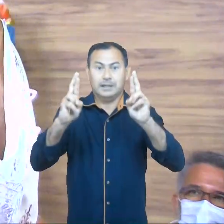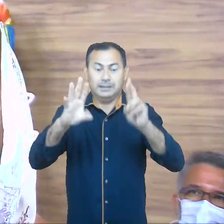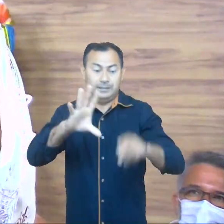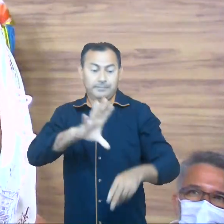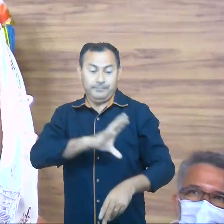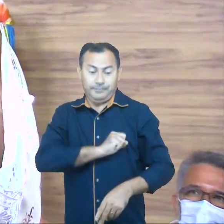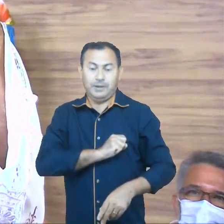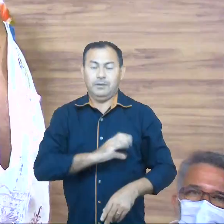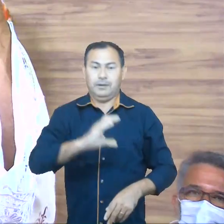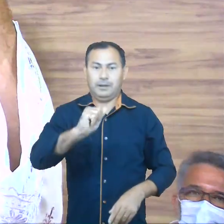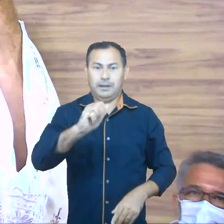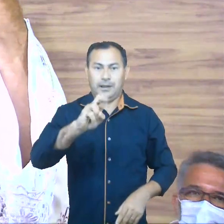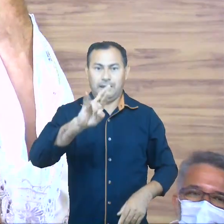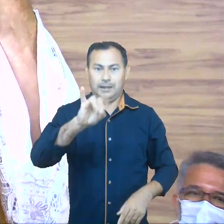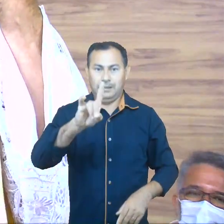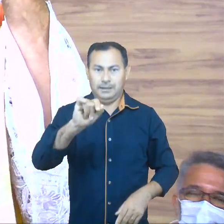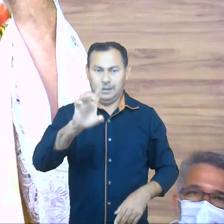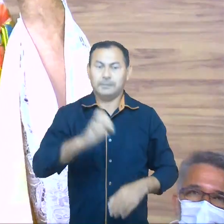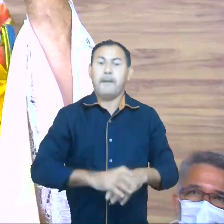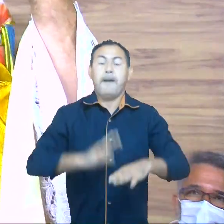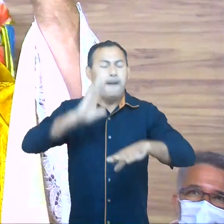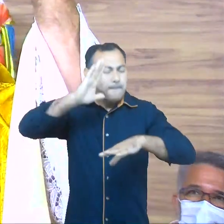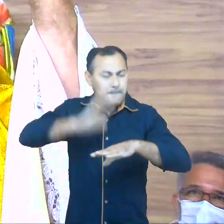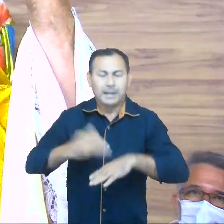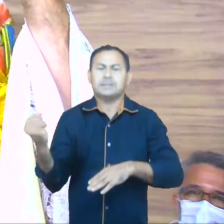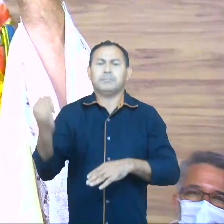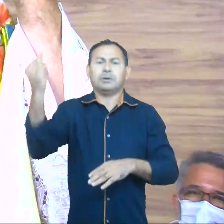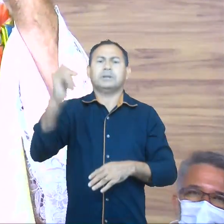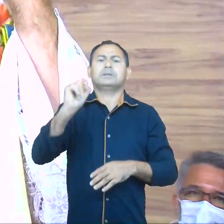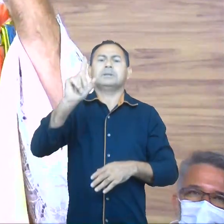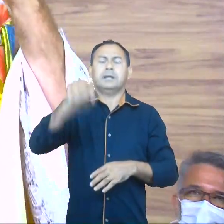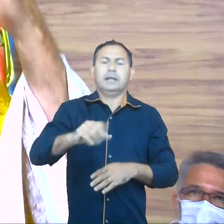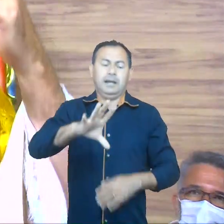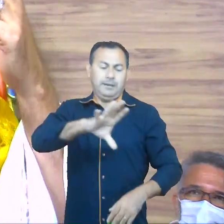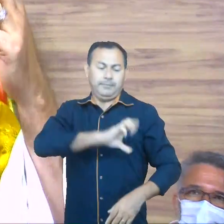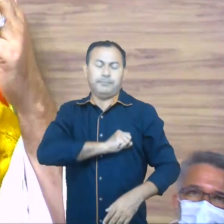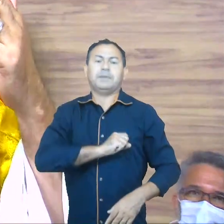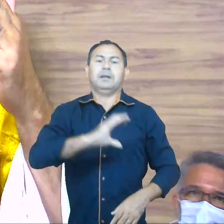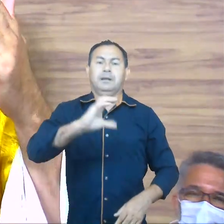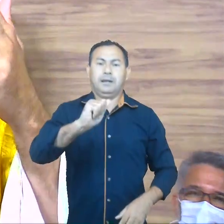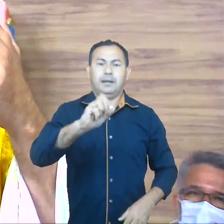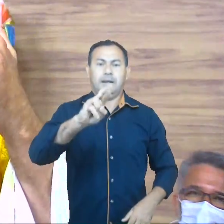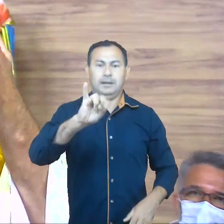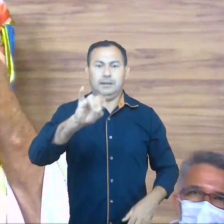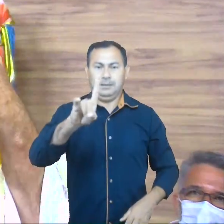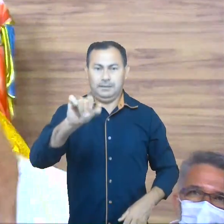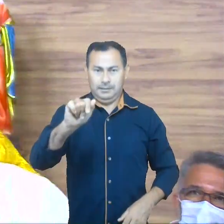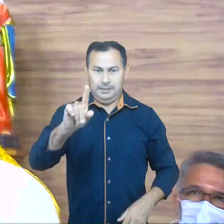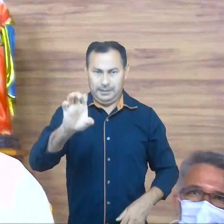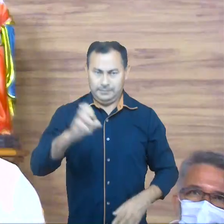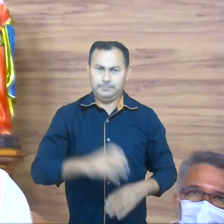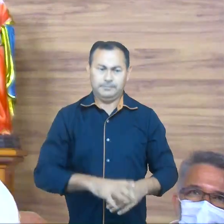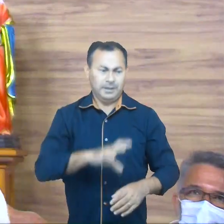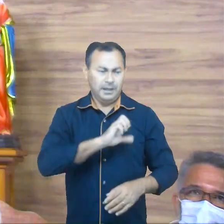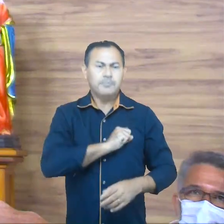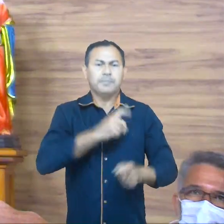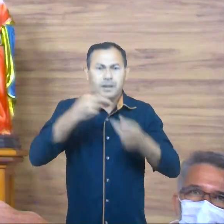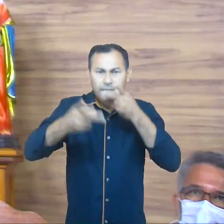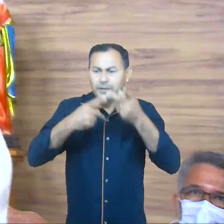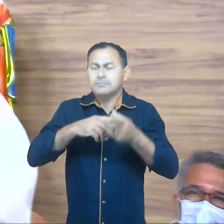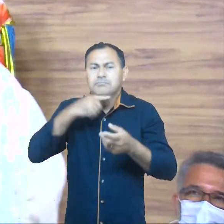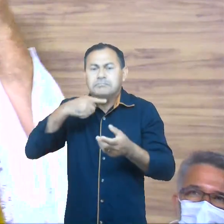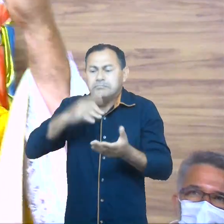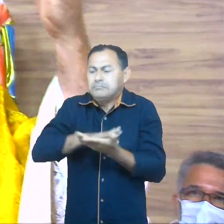caridade. Mas a maior delas é a caridade. E daí ele fala: não